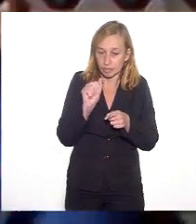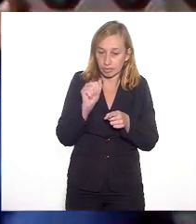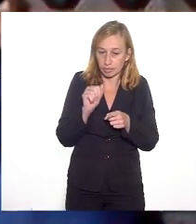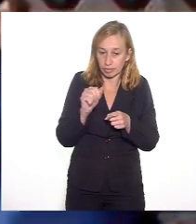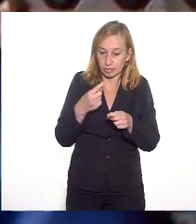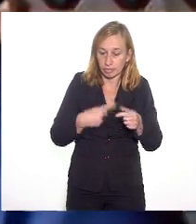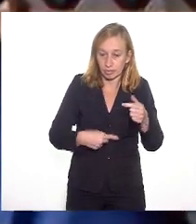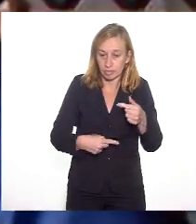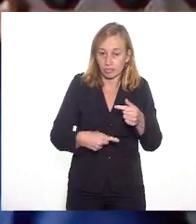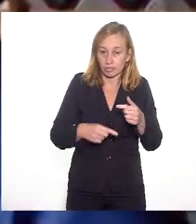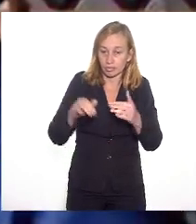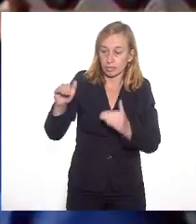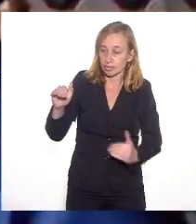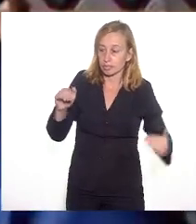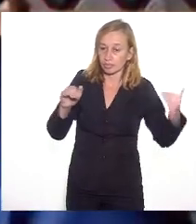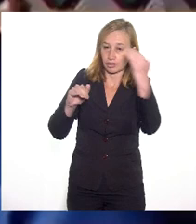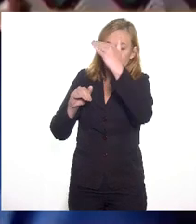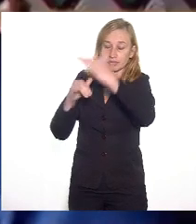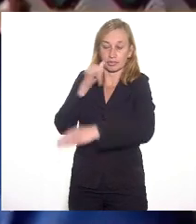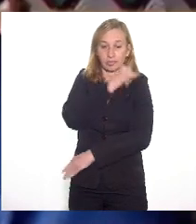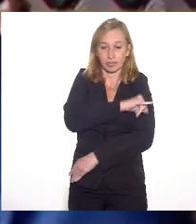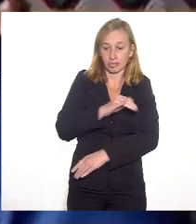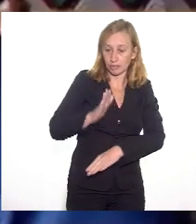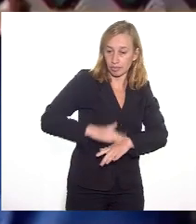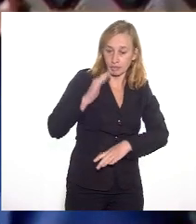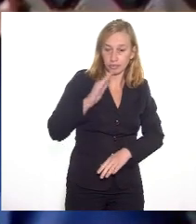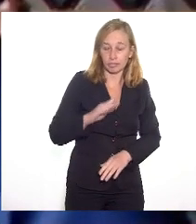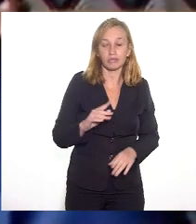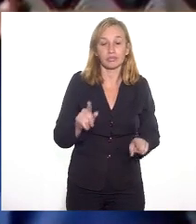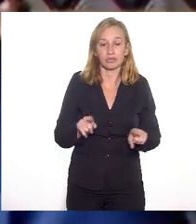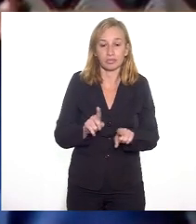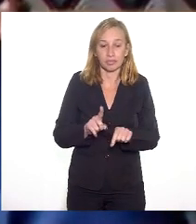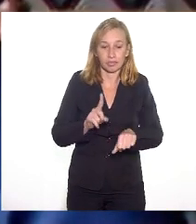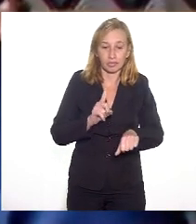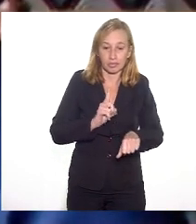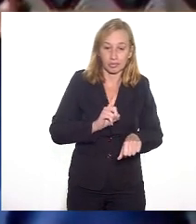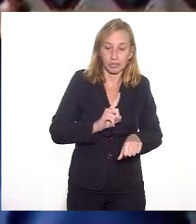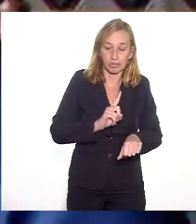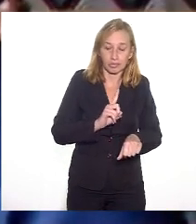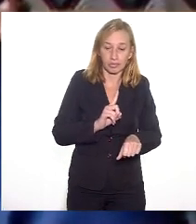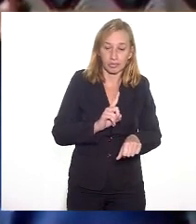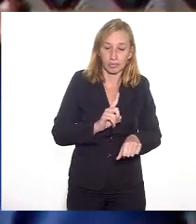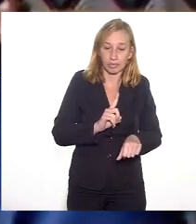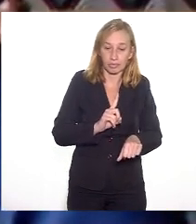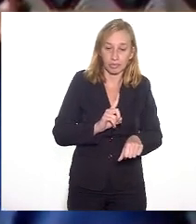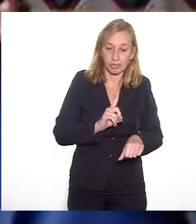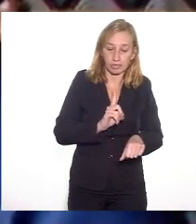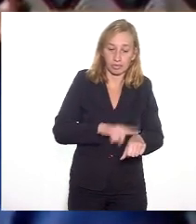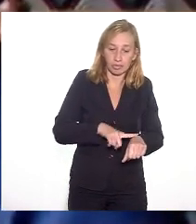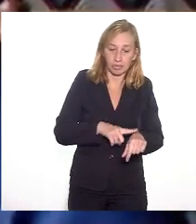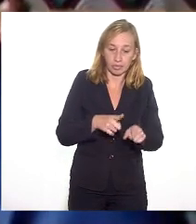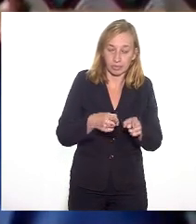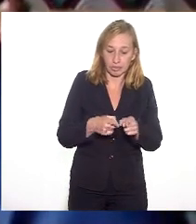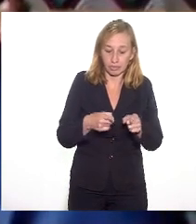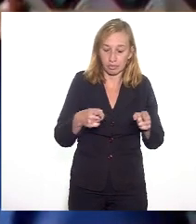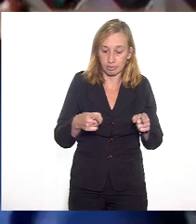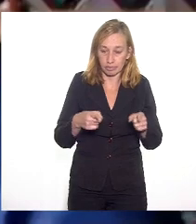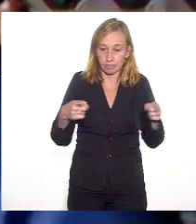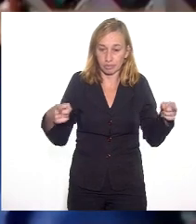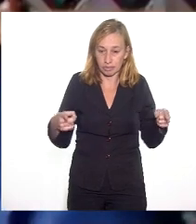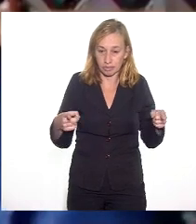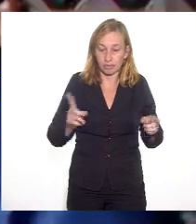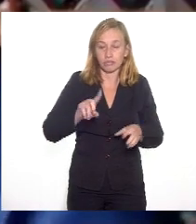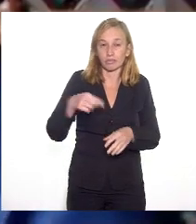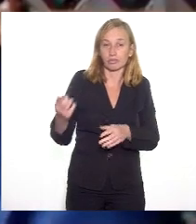Rio e tudo mais, né? E a médio e longo prazo, como o Fundo Soberano e outras ações